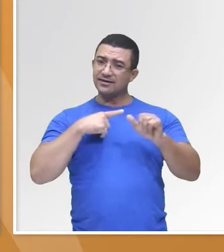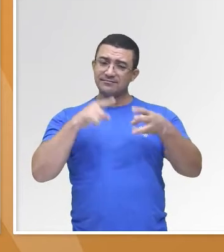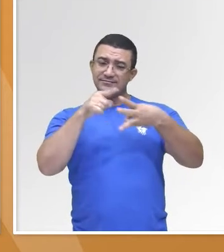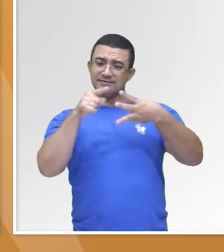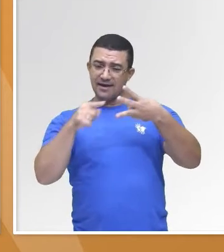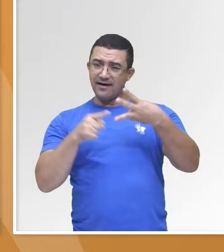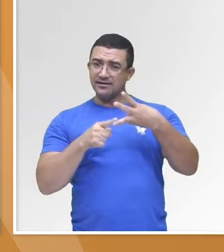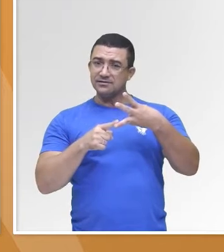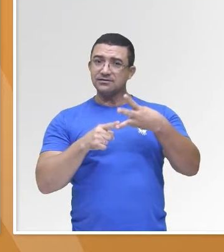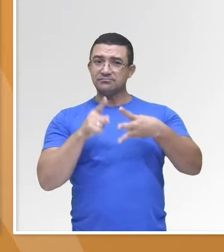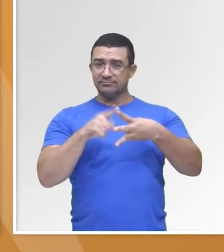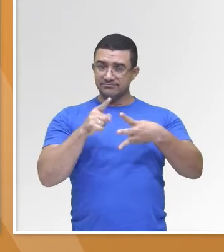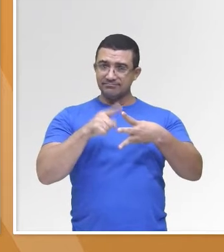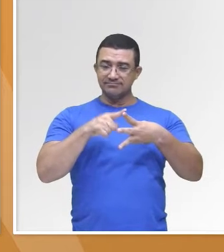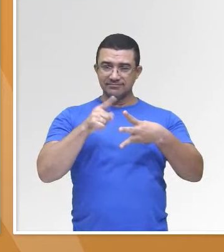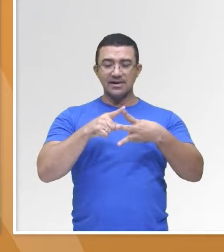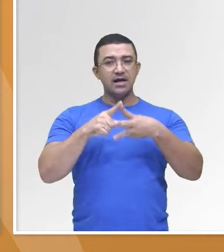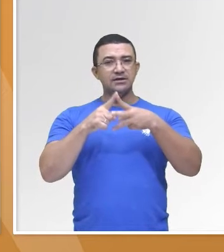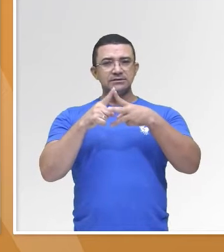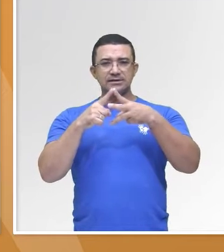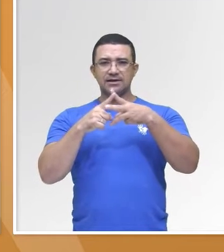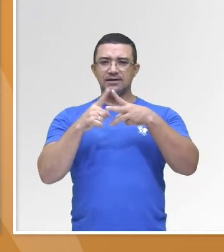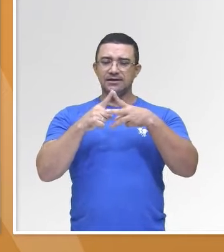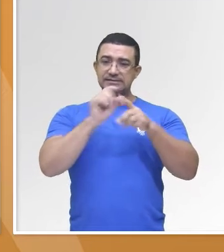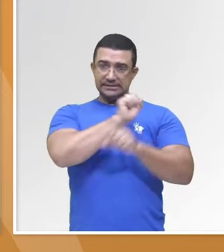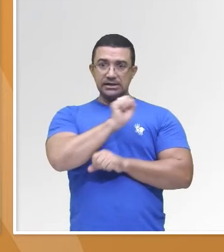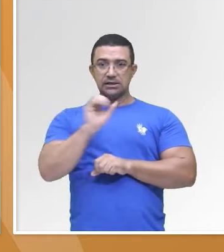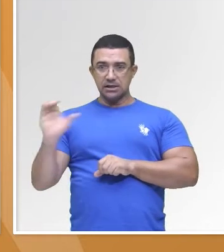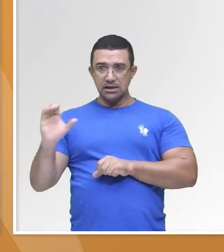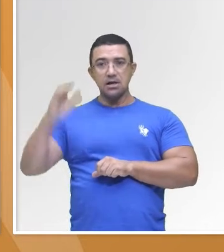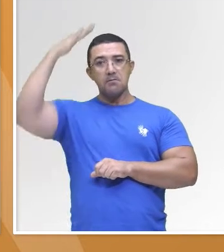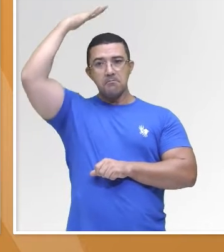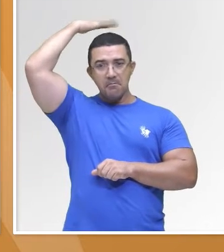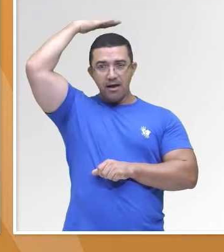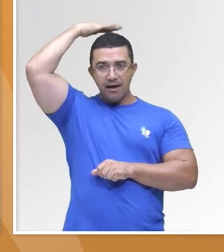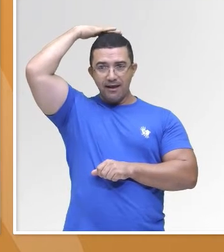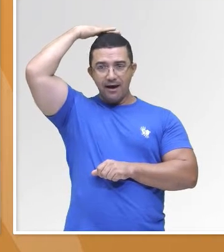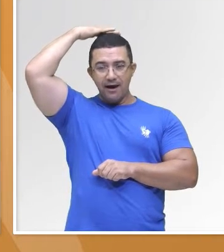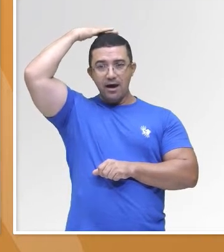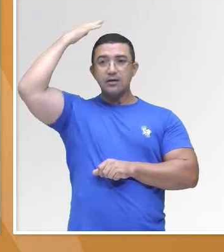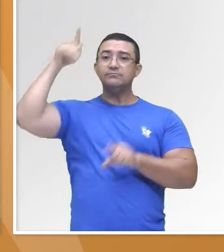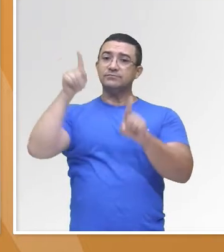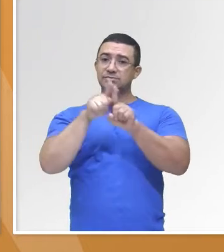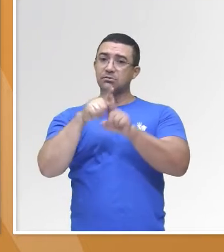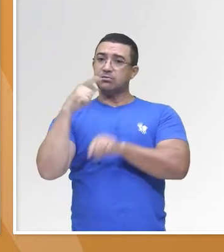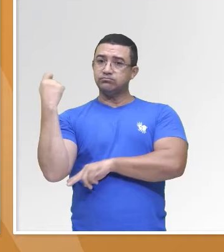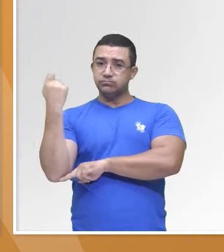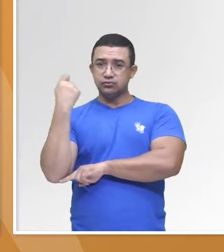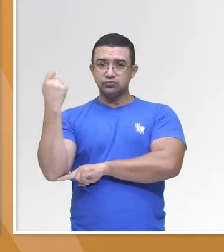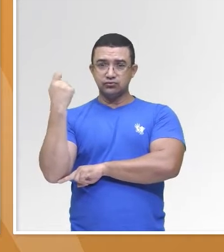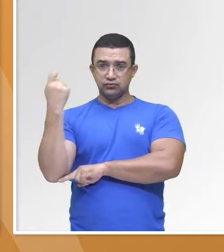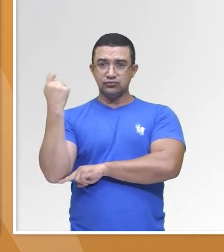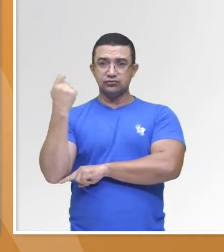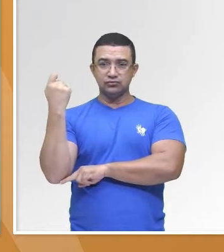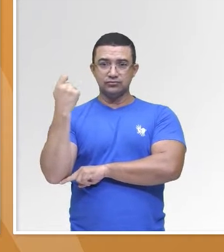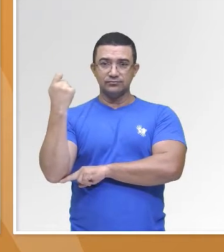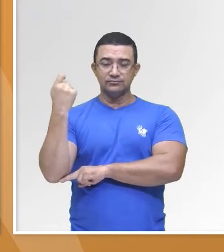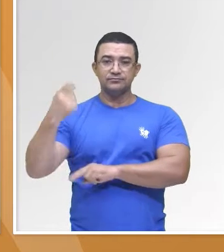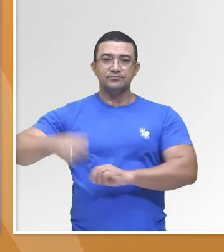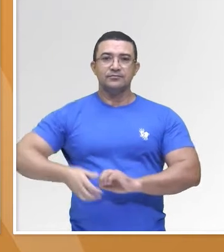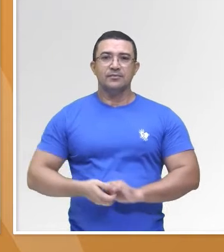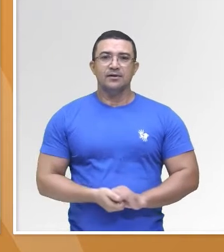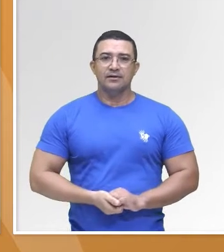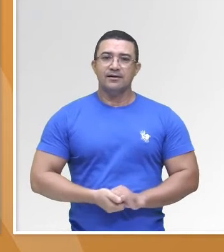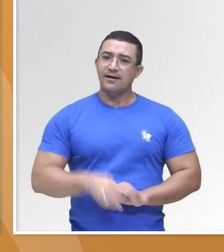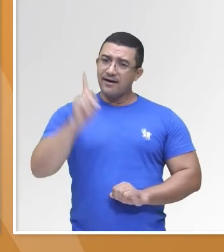né? Temos aí Santa Catarina, Paraná e o Rio Grande do Sul. Tá? Então, essa região